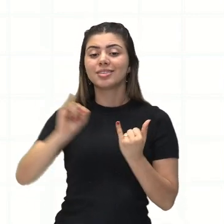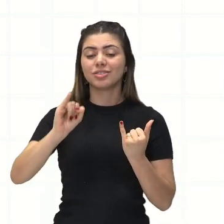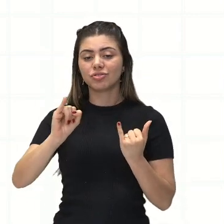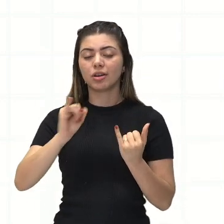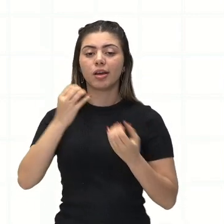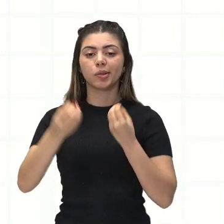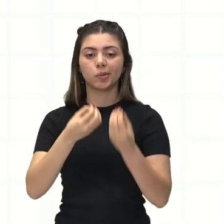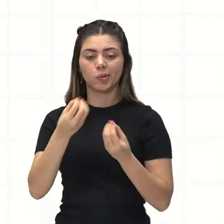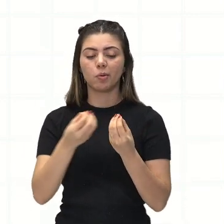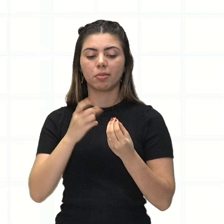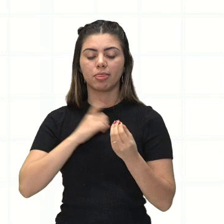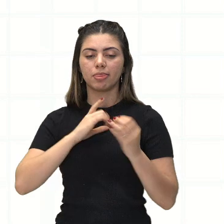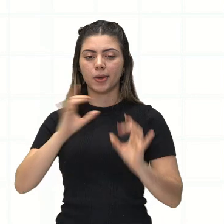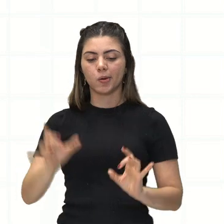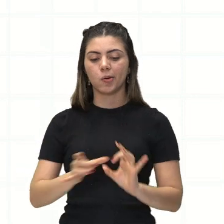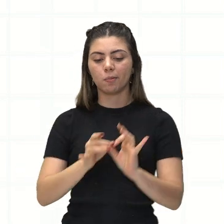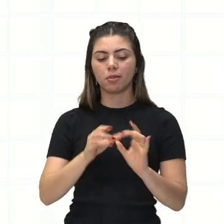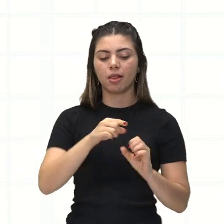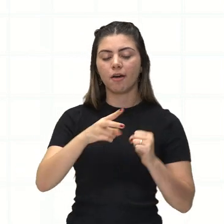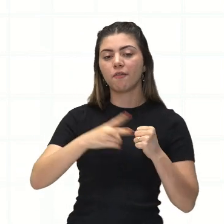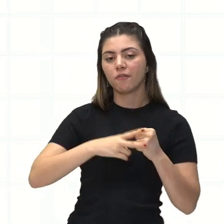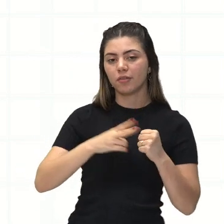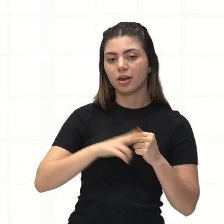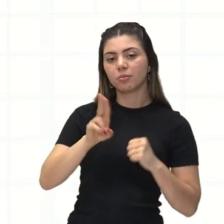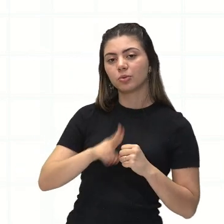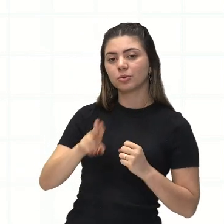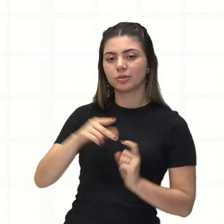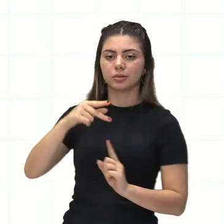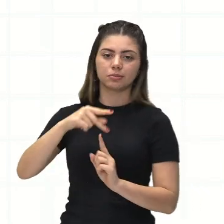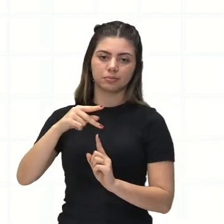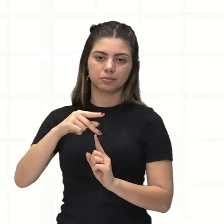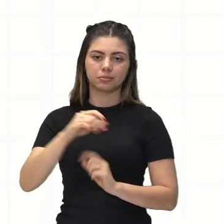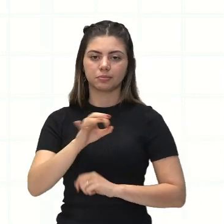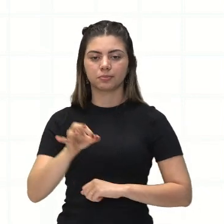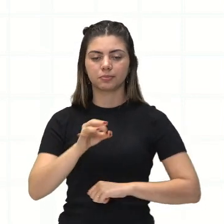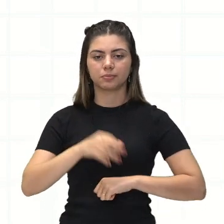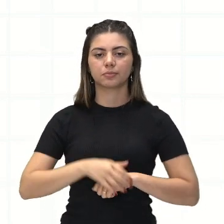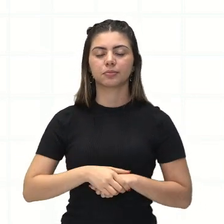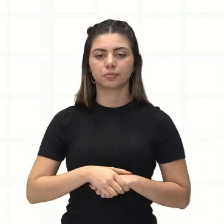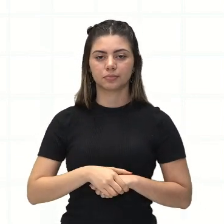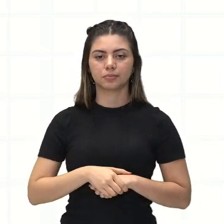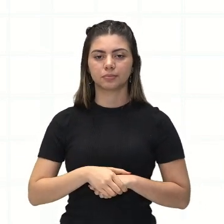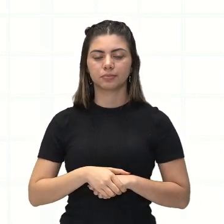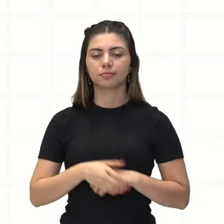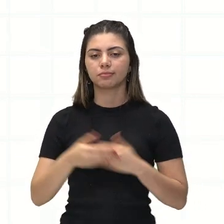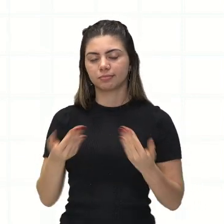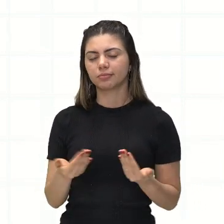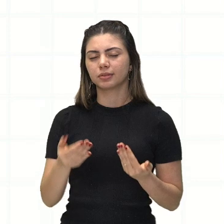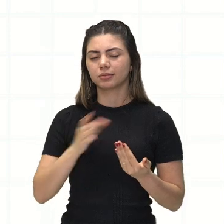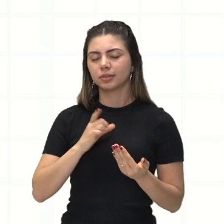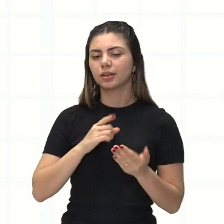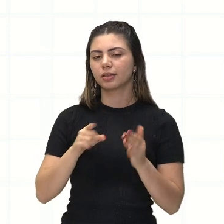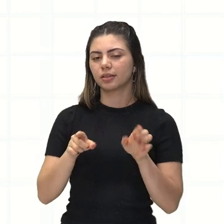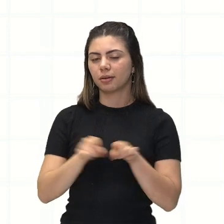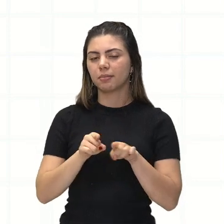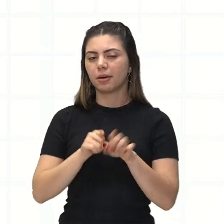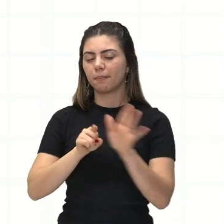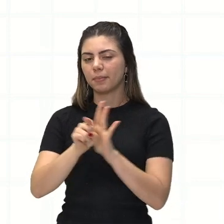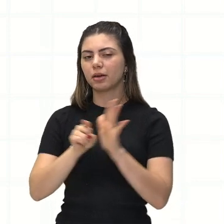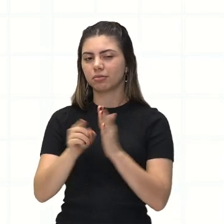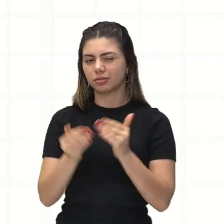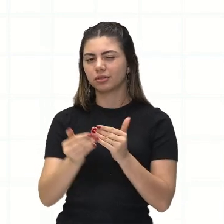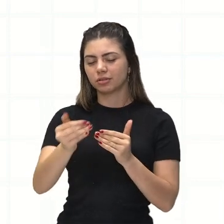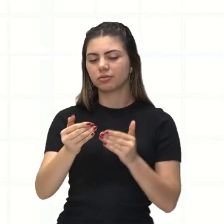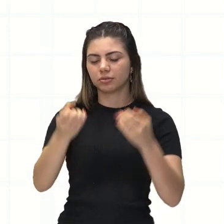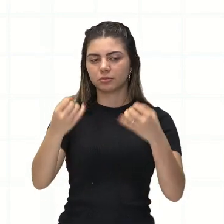complementar o sentido desse verbo com o auxílio de uma preposição. E a gente vai ter aquelas perguntas clássicas que nós vamos